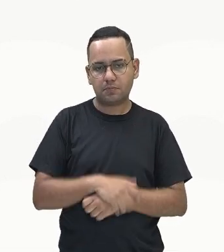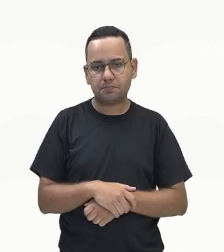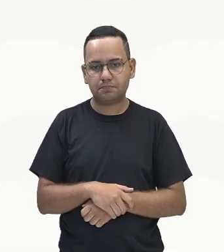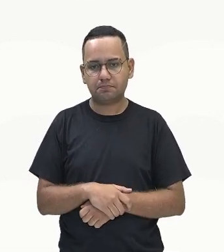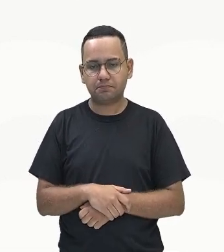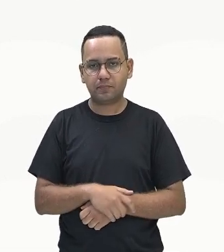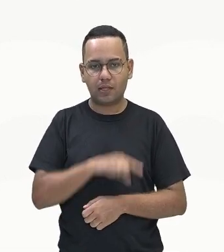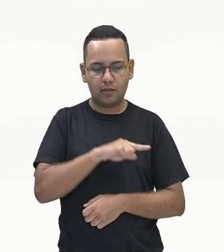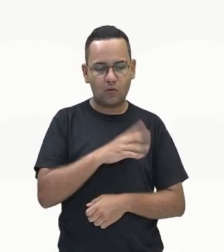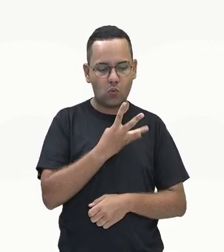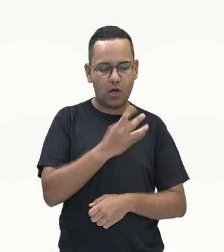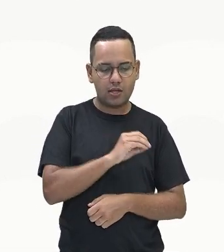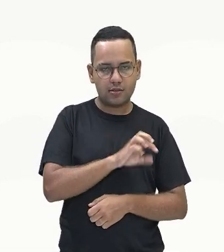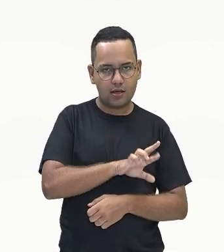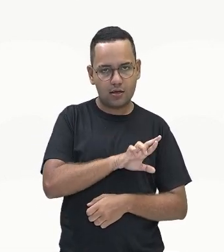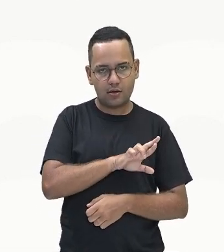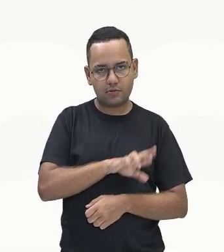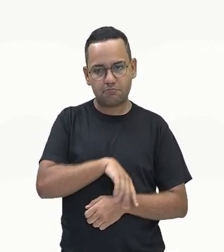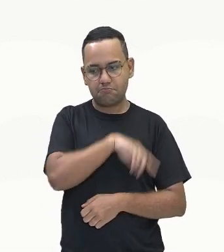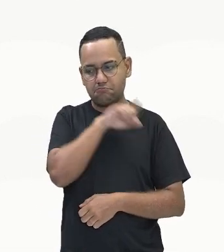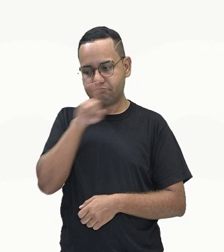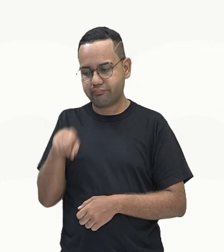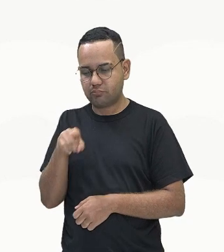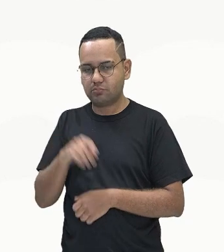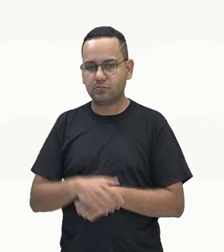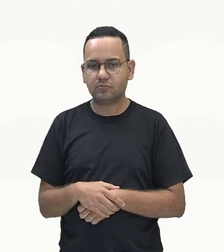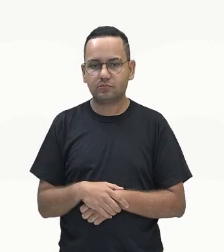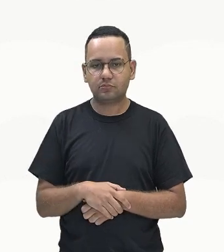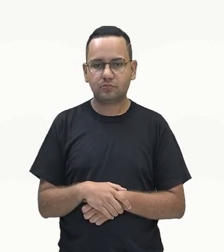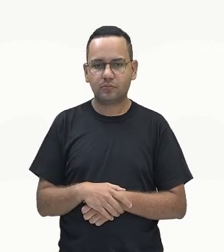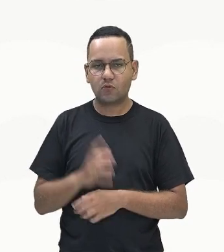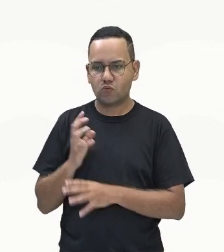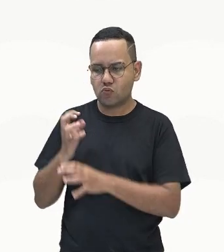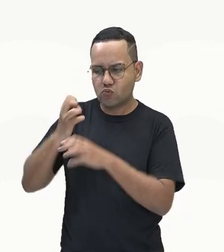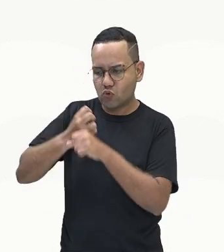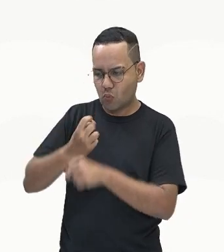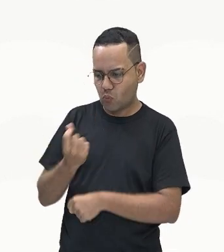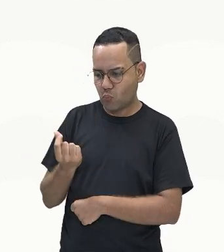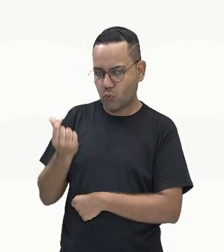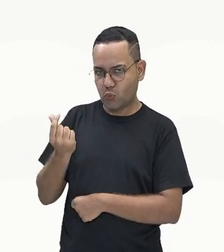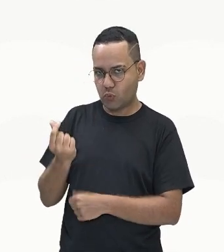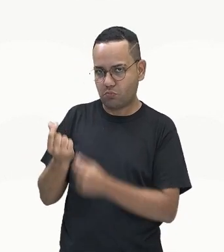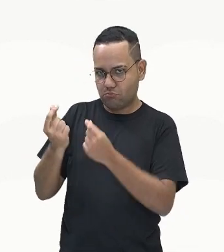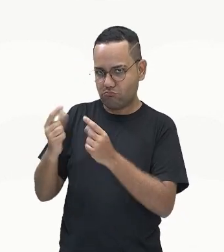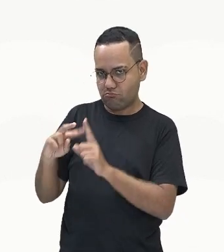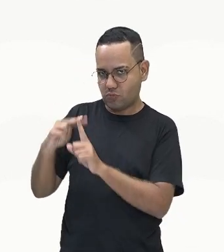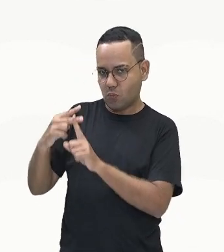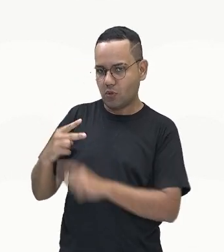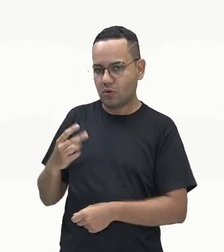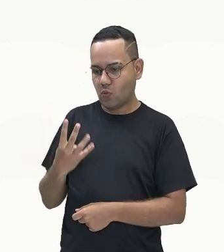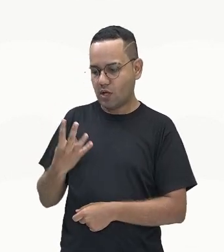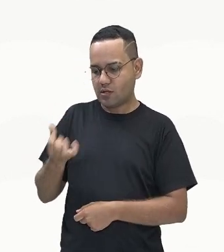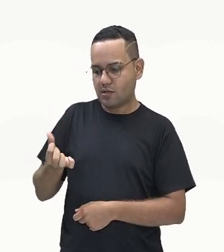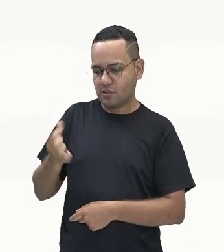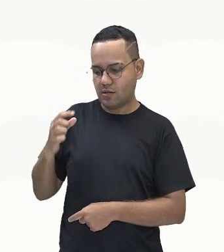nos juros simples. E nos juros compostos agora tem R$